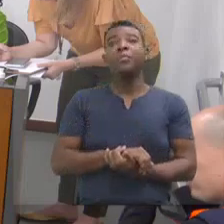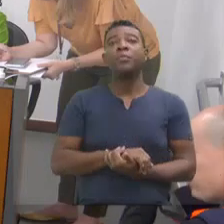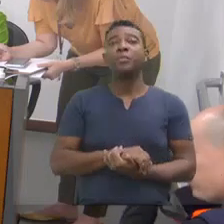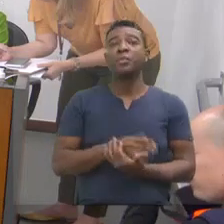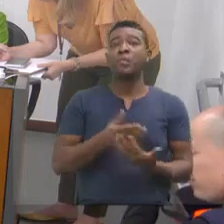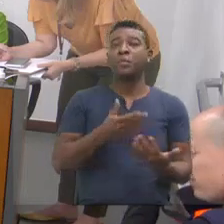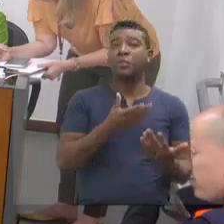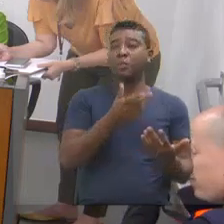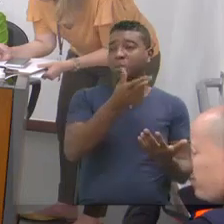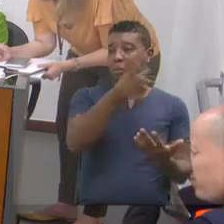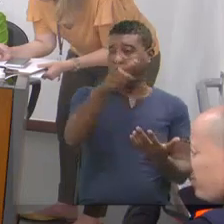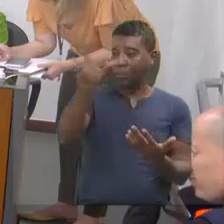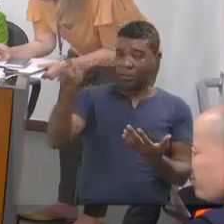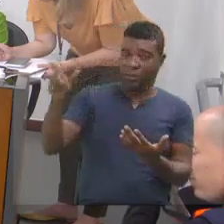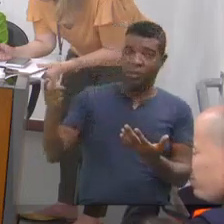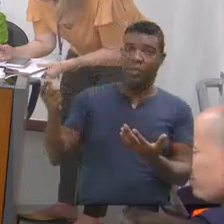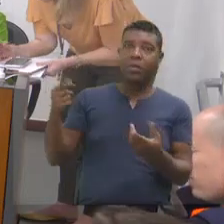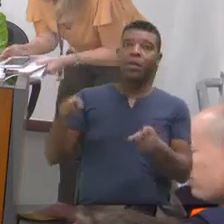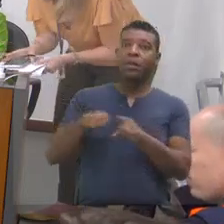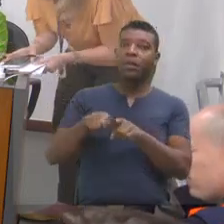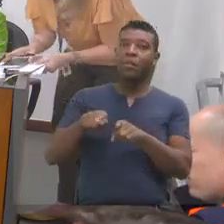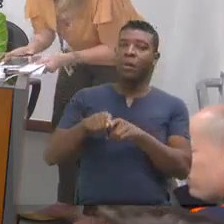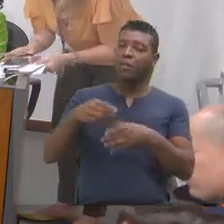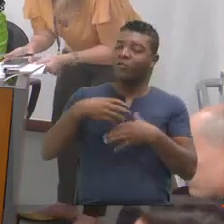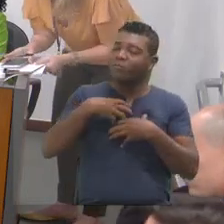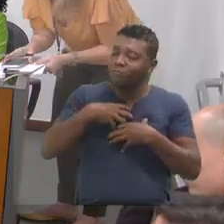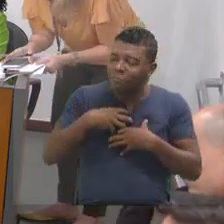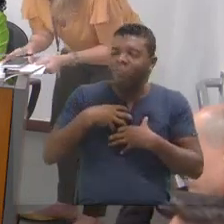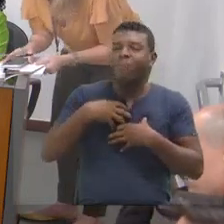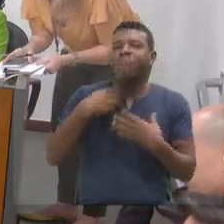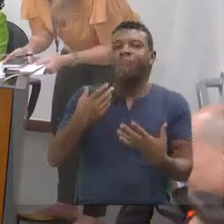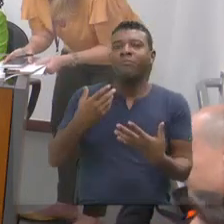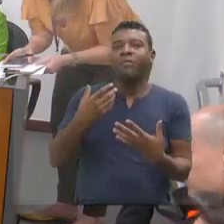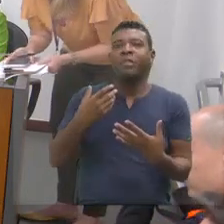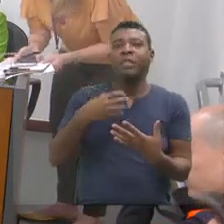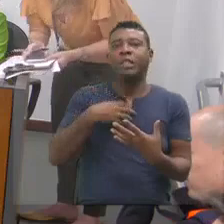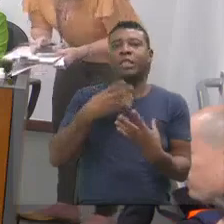deixa aqui minha solidariedade também os pêsames